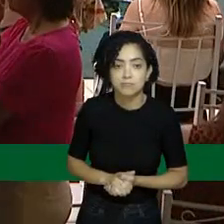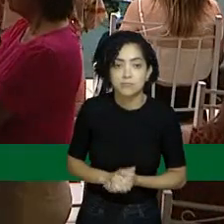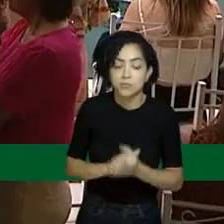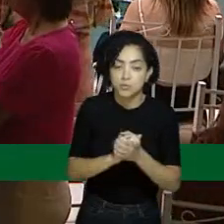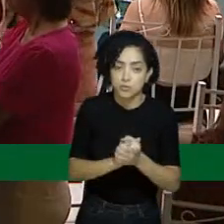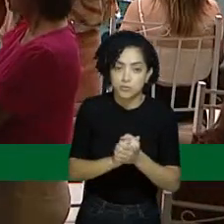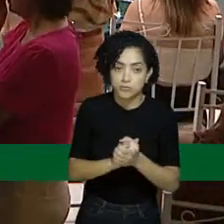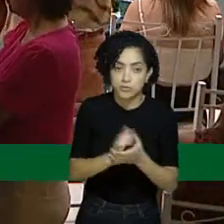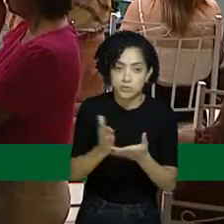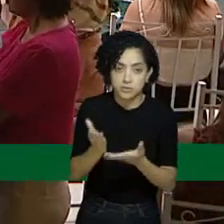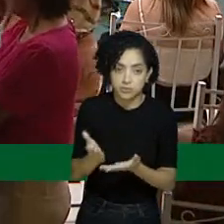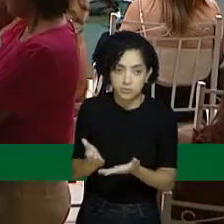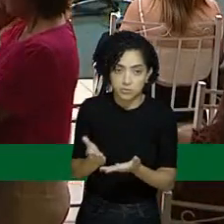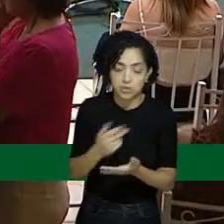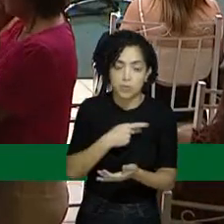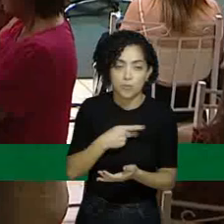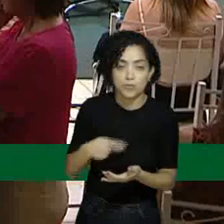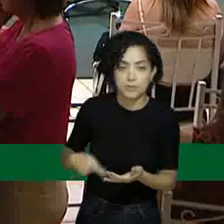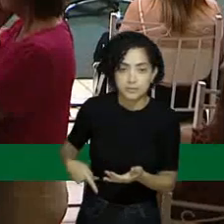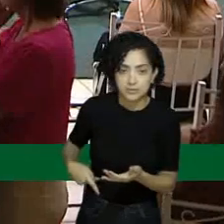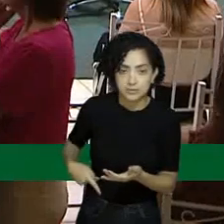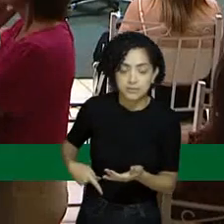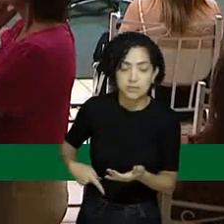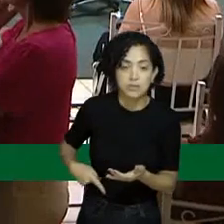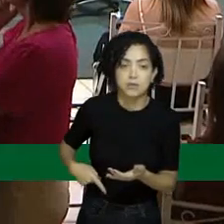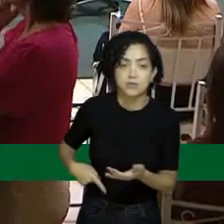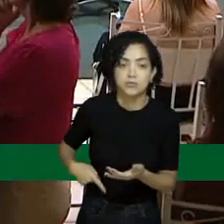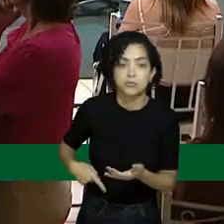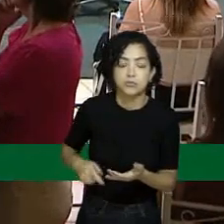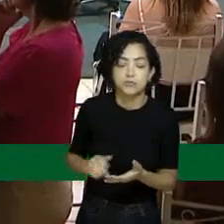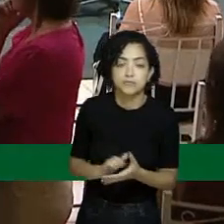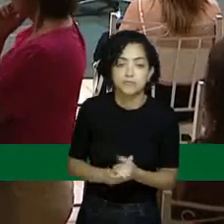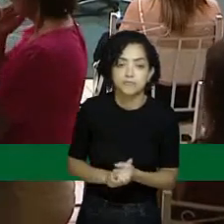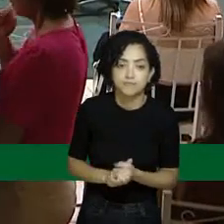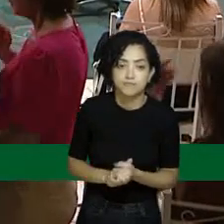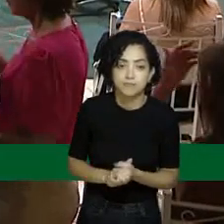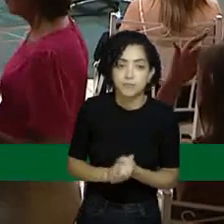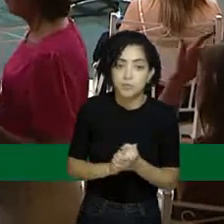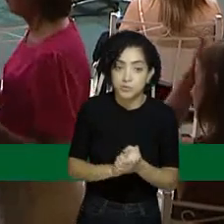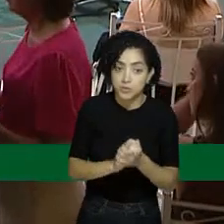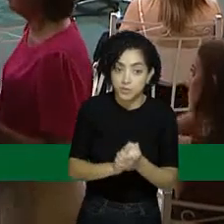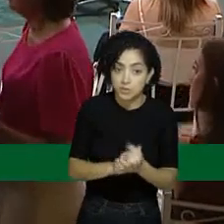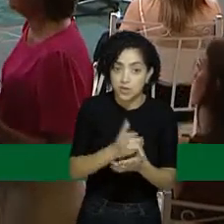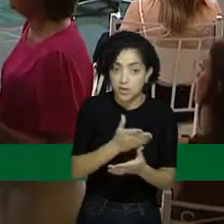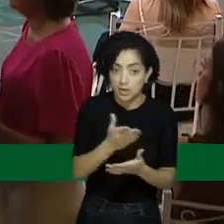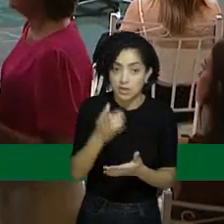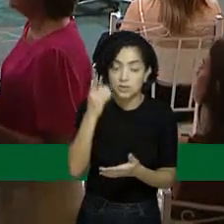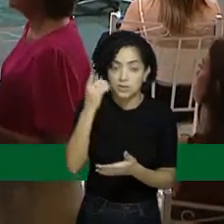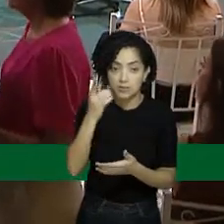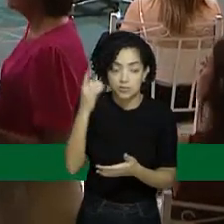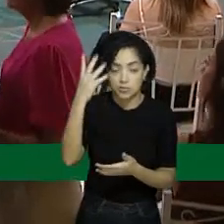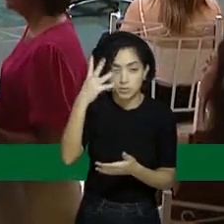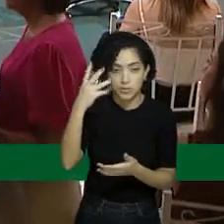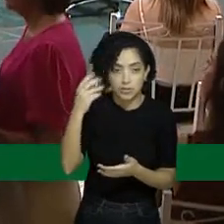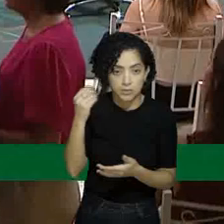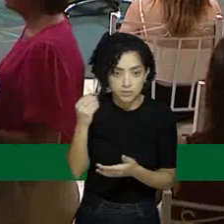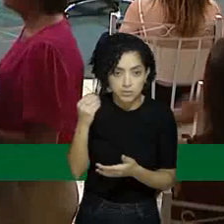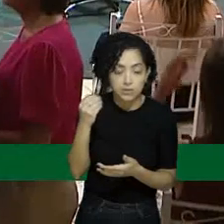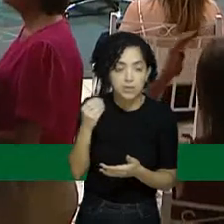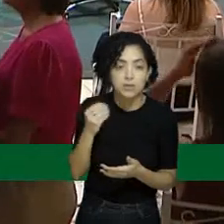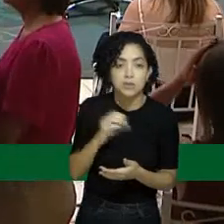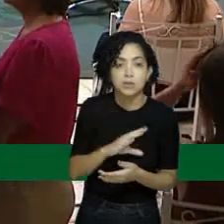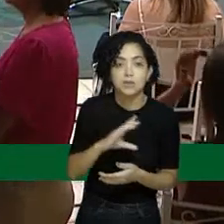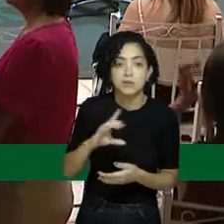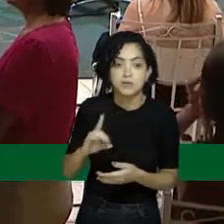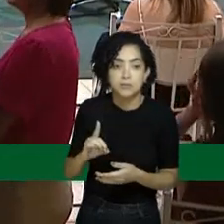então, ao presidente da mesa, saudar a nossa deputada Luciane, coordenadora da